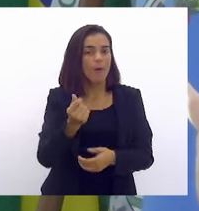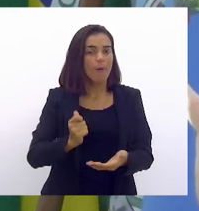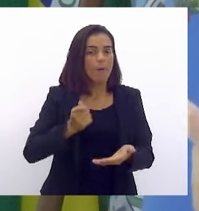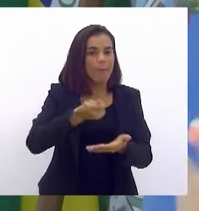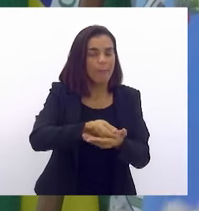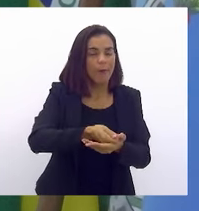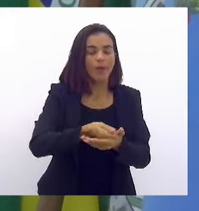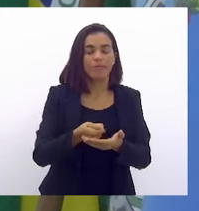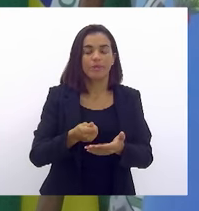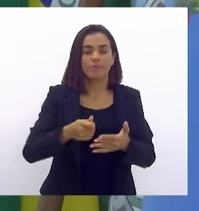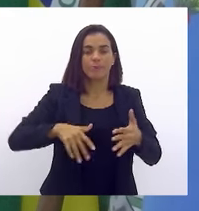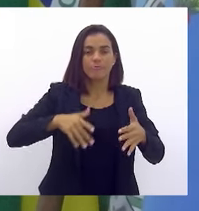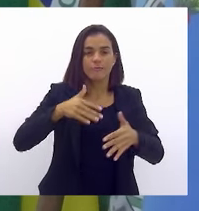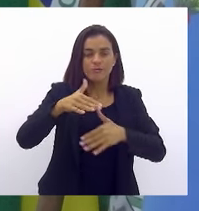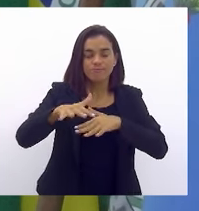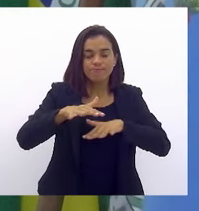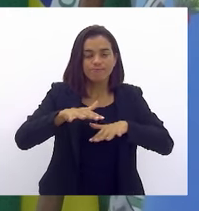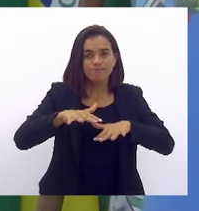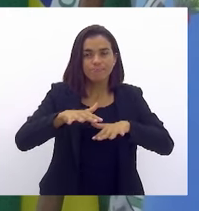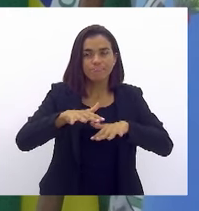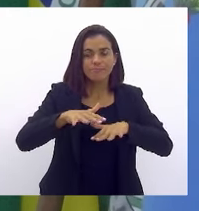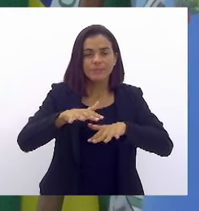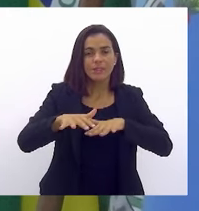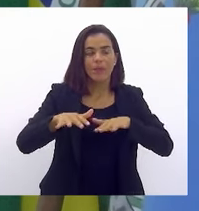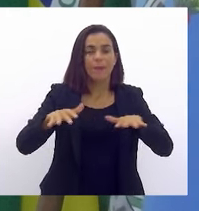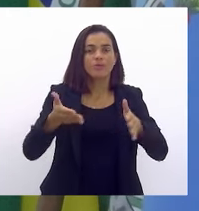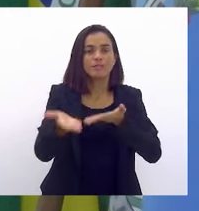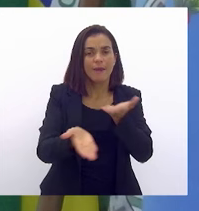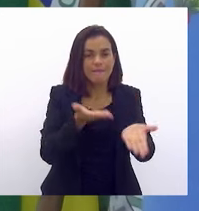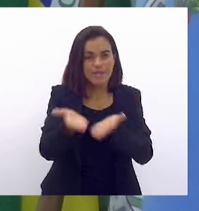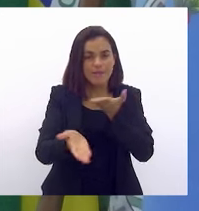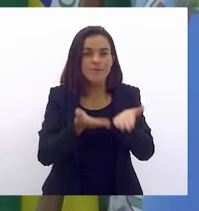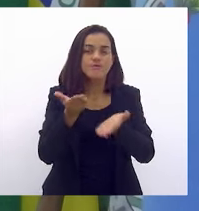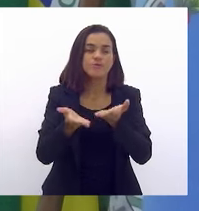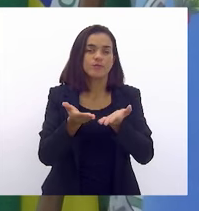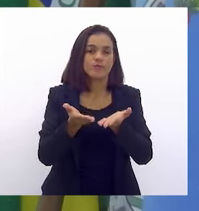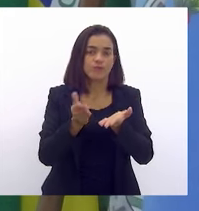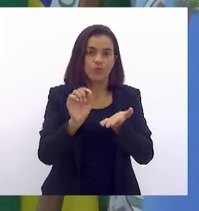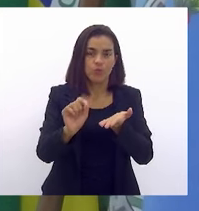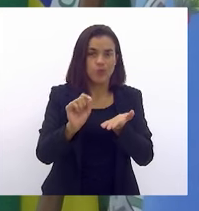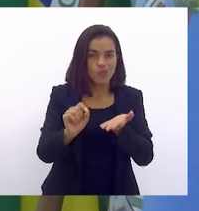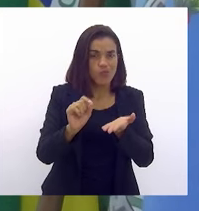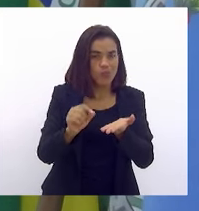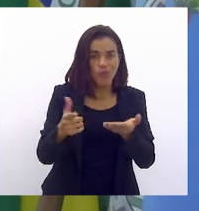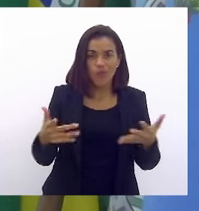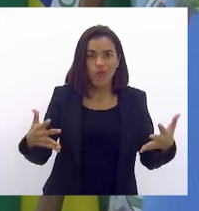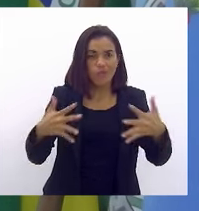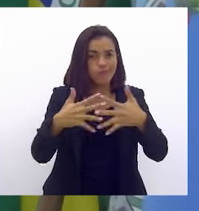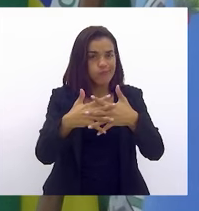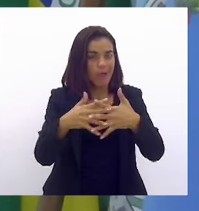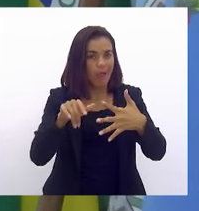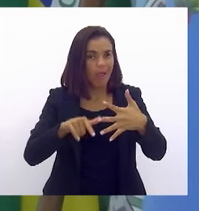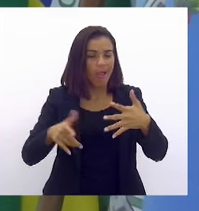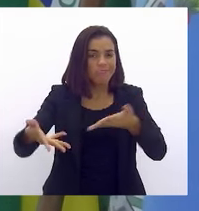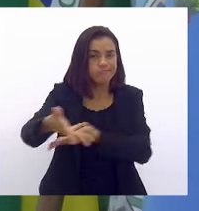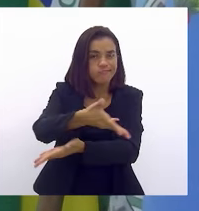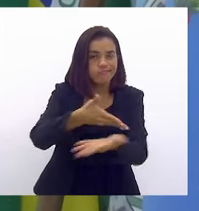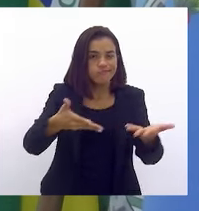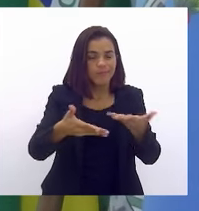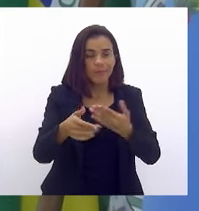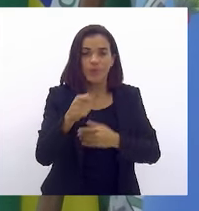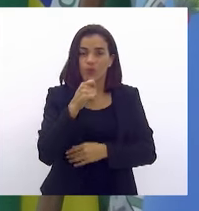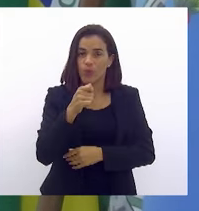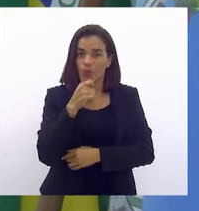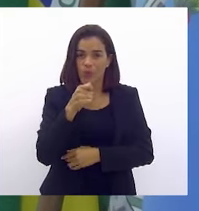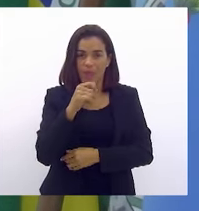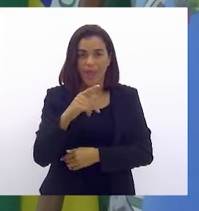que é o Plantadores de Água. Então, não foi feito esse entrecruzamento, e a gente também não tem esse Plantadores de Água